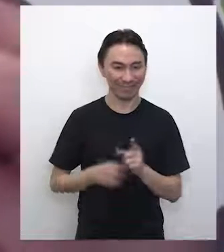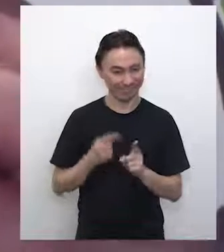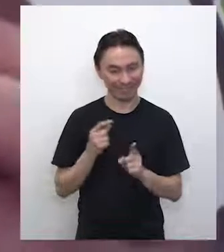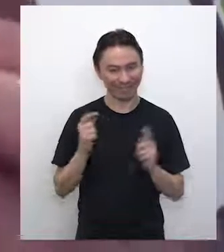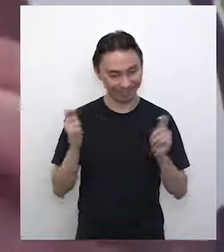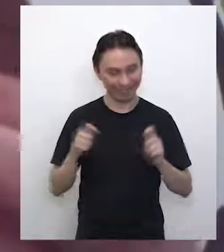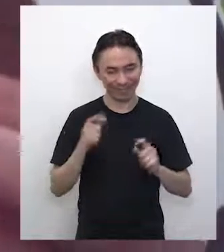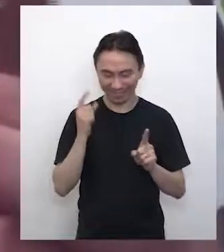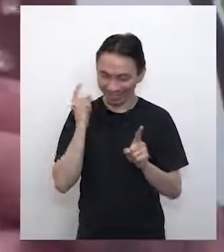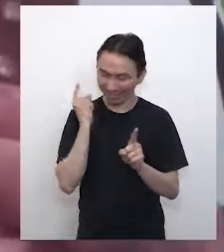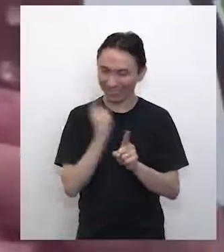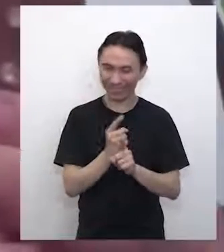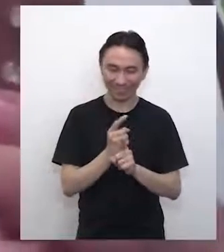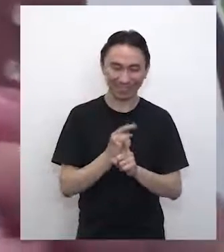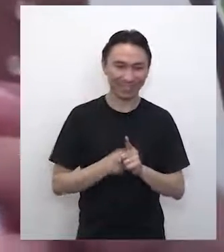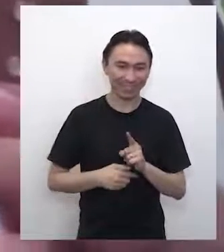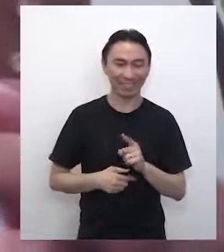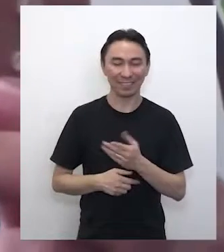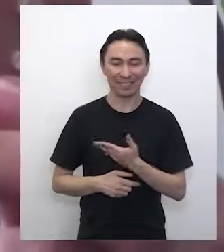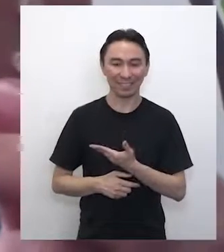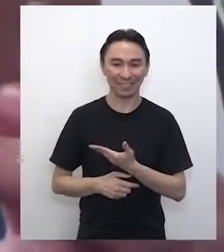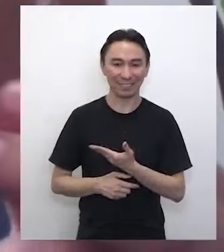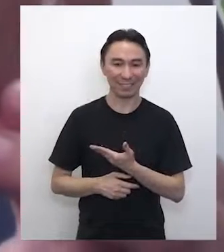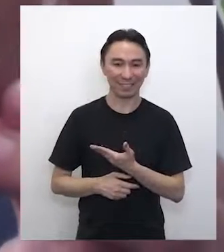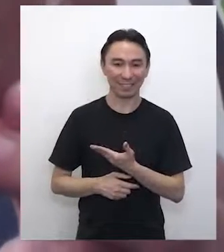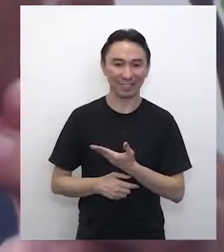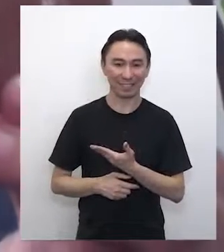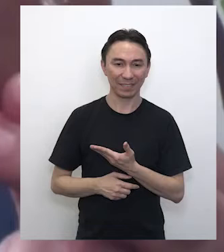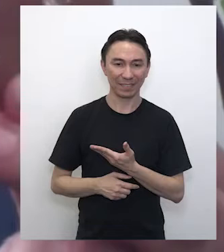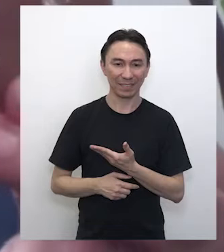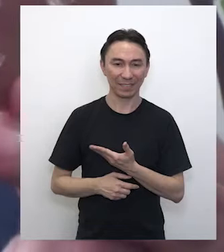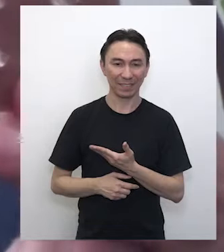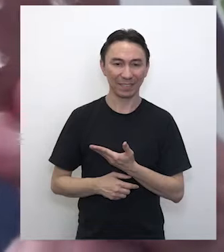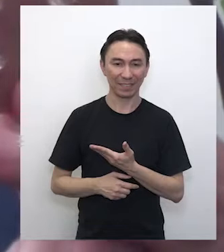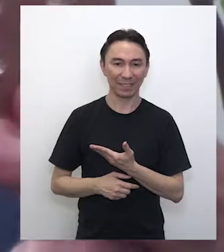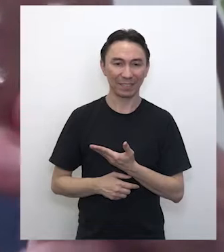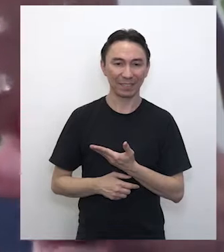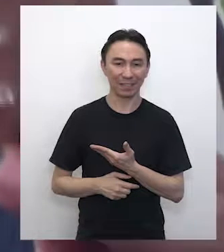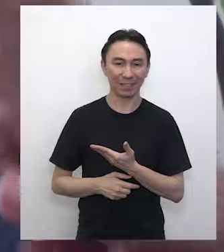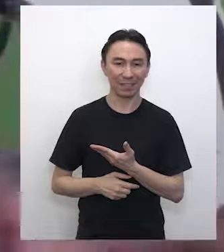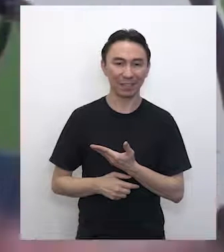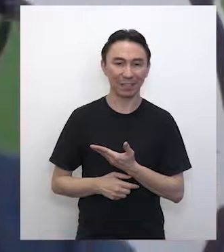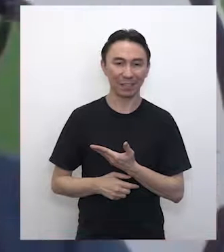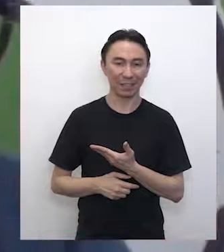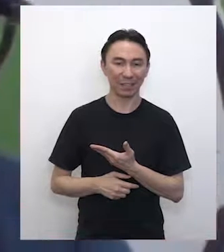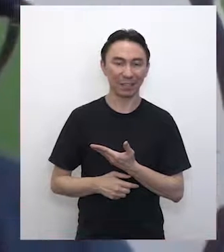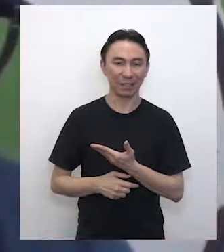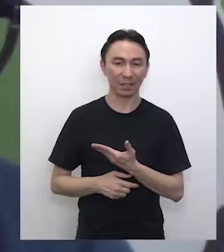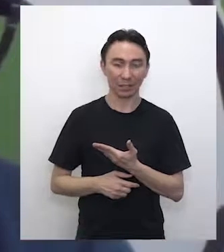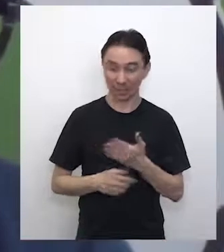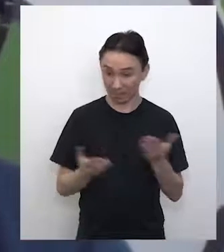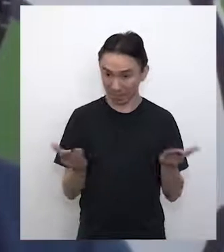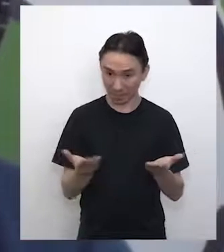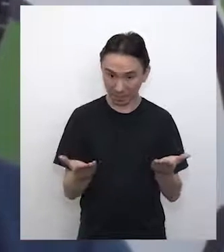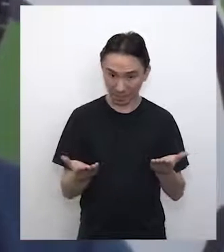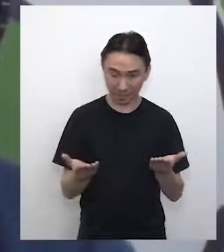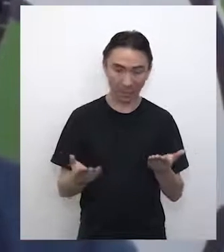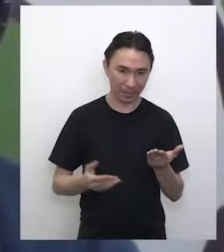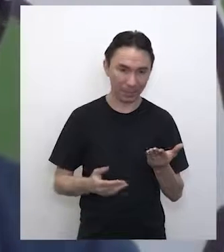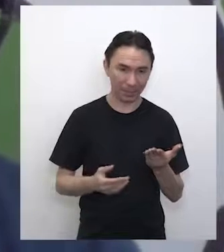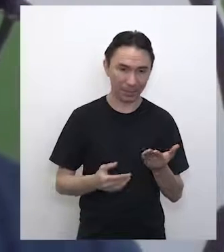gente acha. Aqui. Ok? Então, vamos então agora